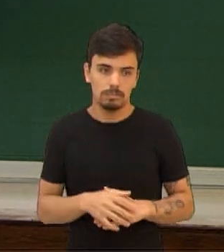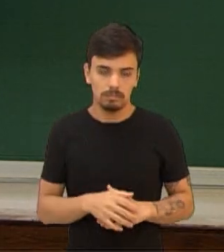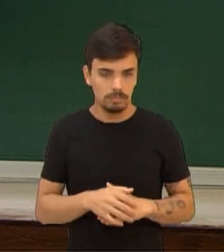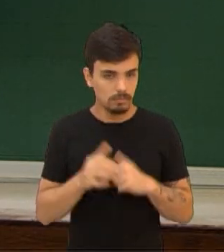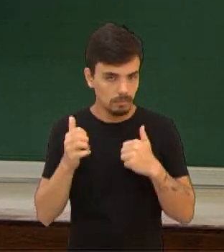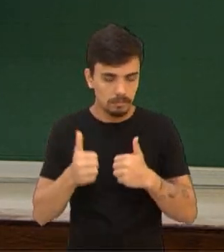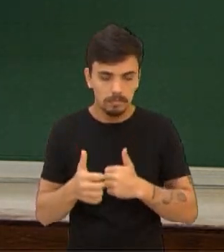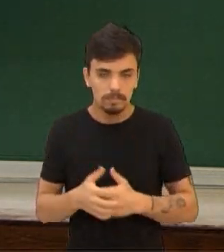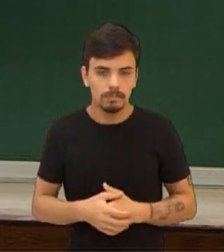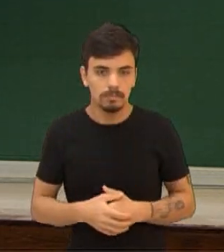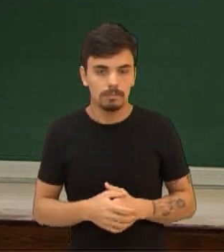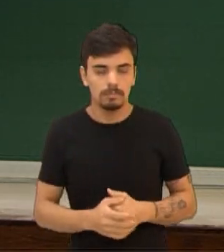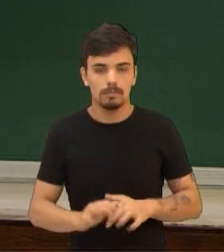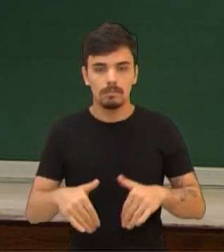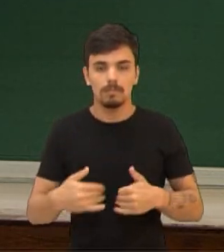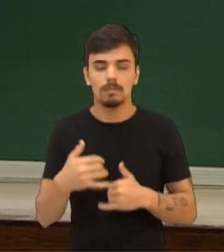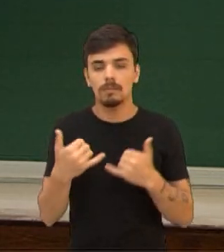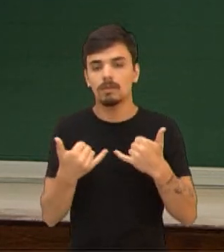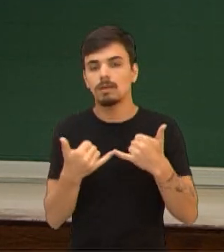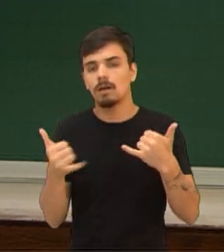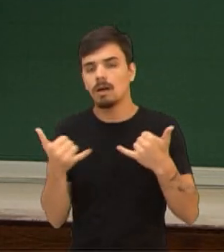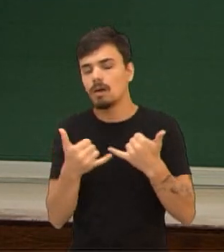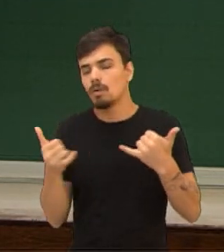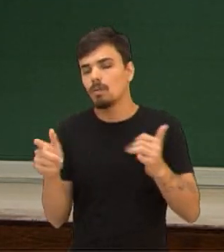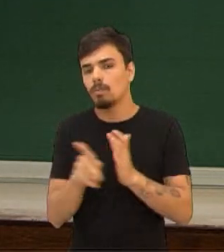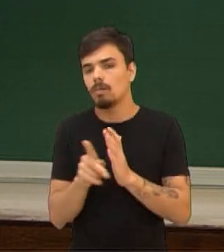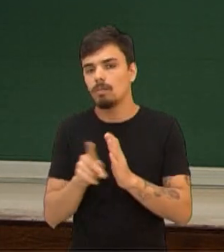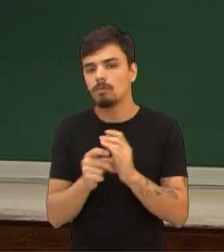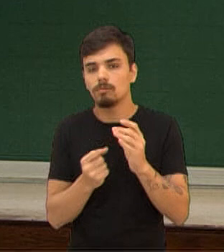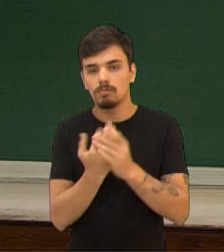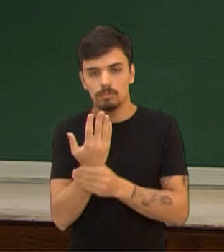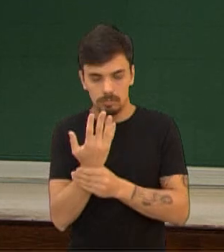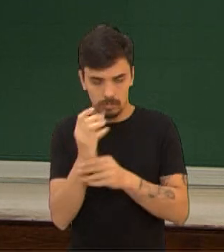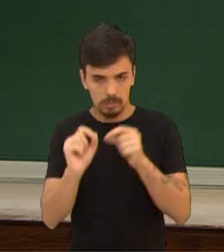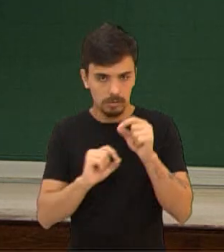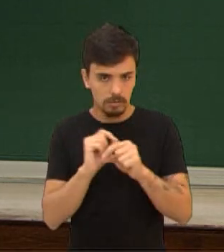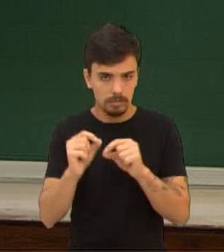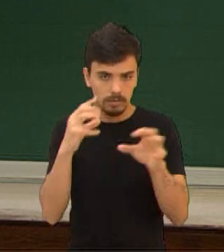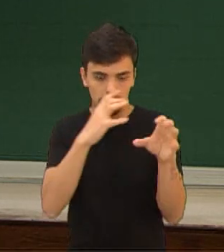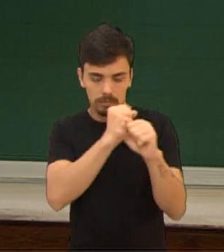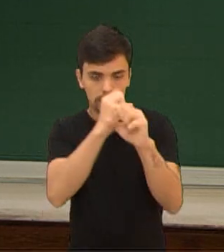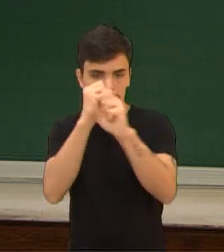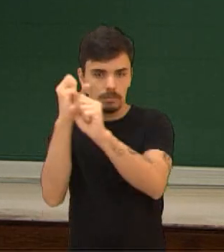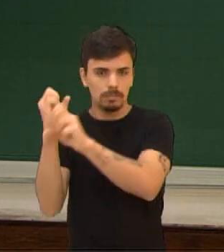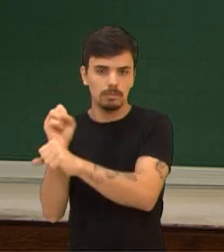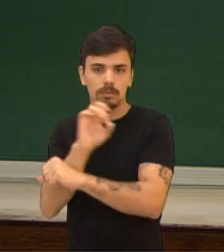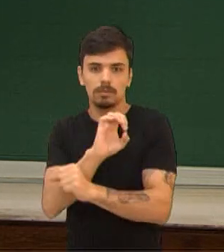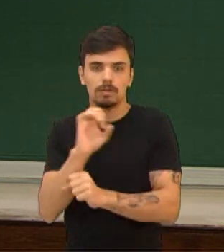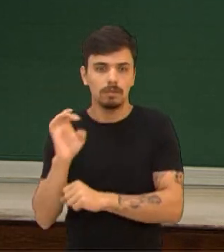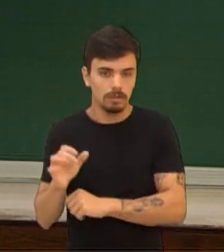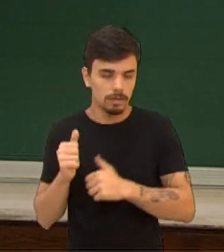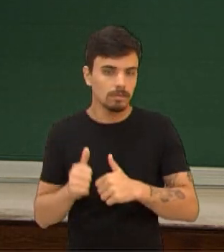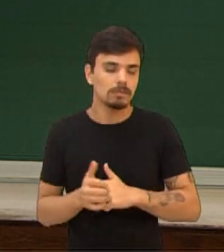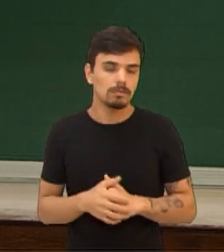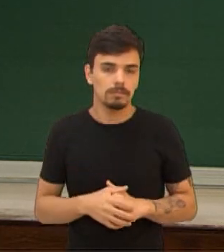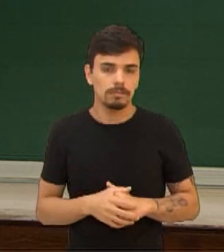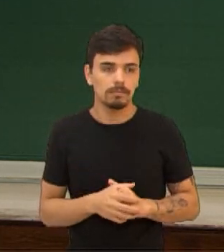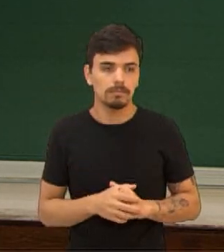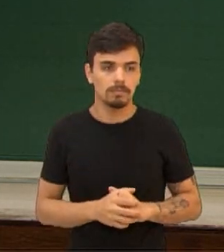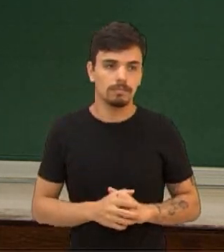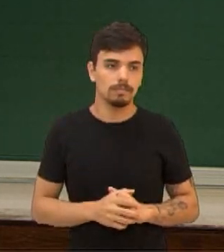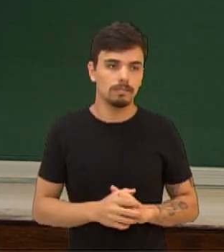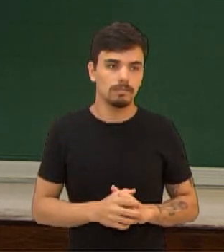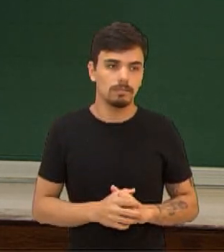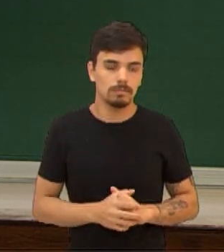fonte. Ok? Então, a tensão da fonte é a soma das tensões em cada capacitor. Ok. Então,